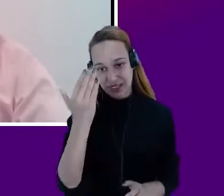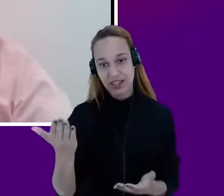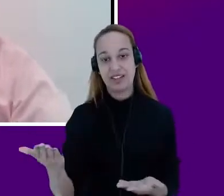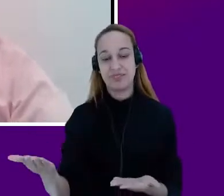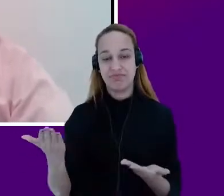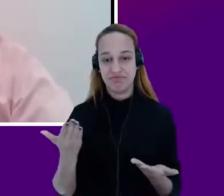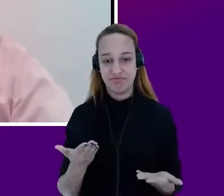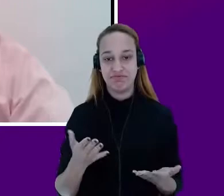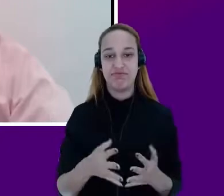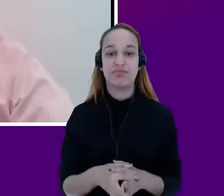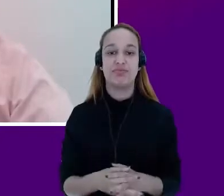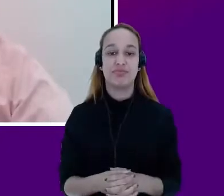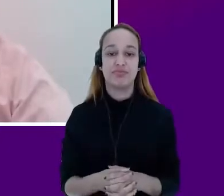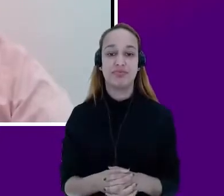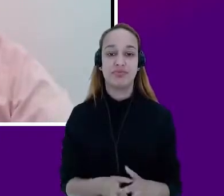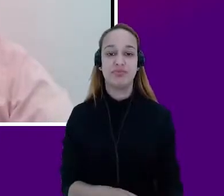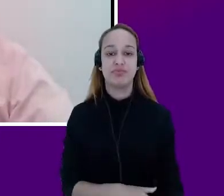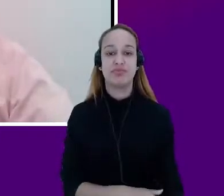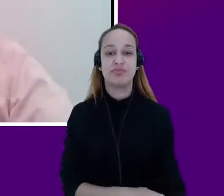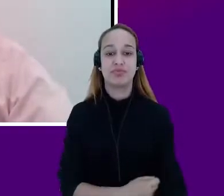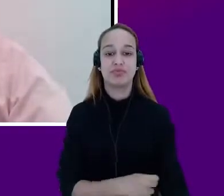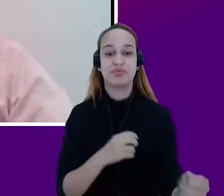vontade.